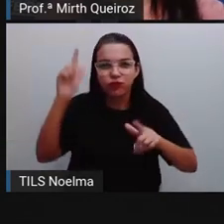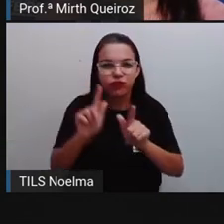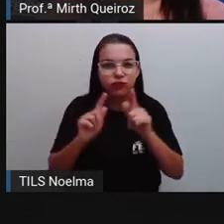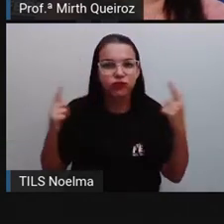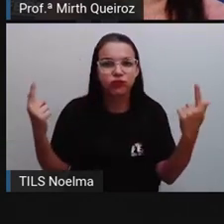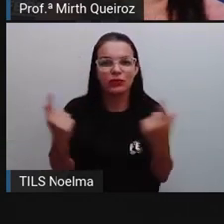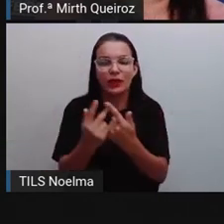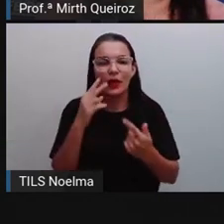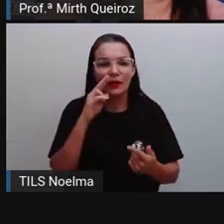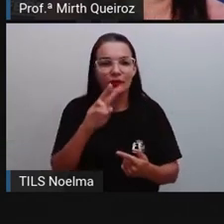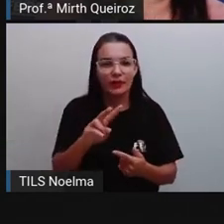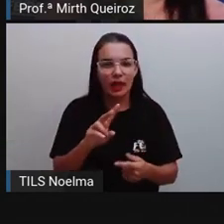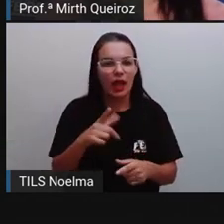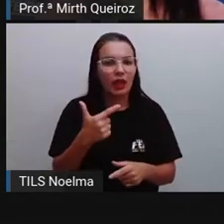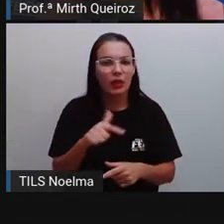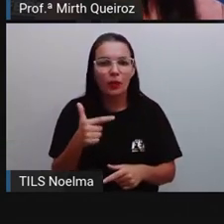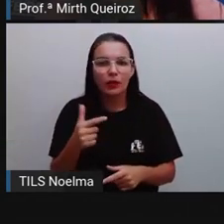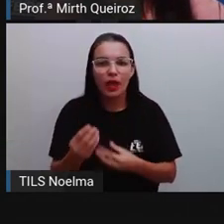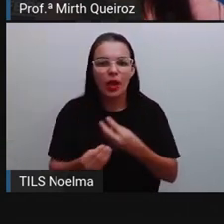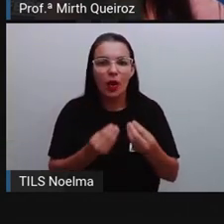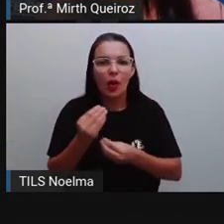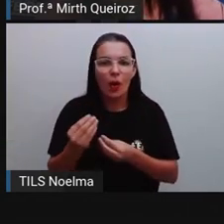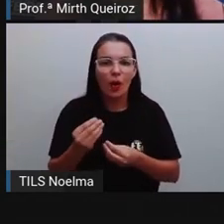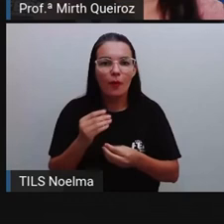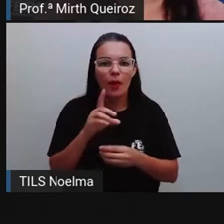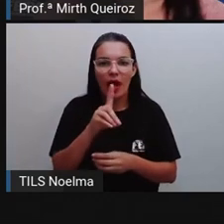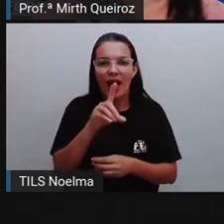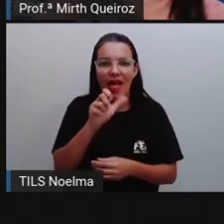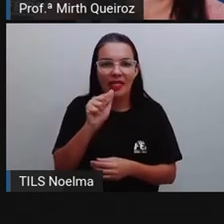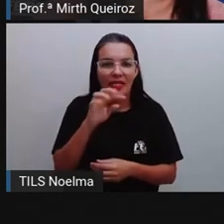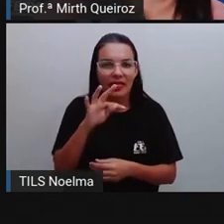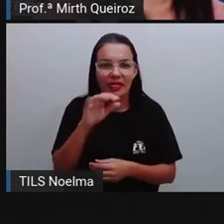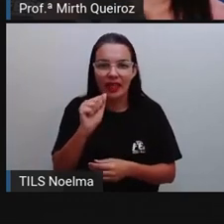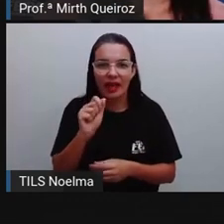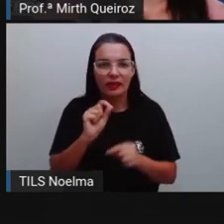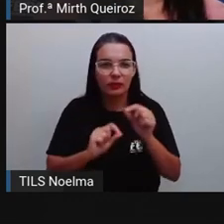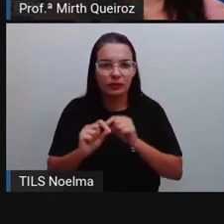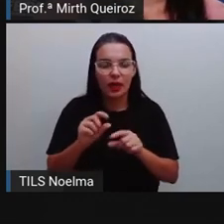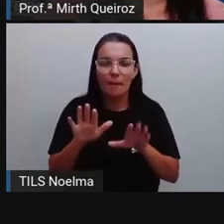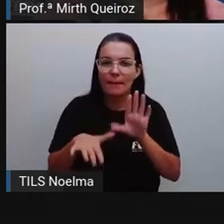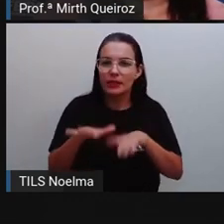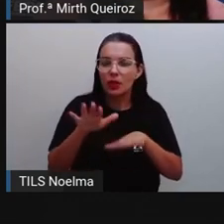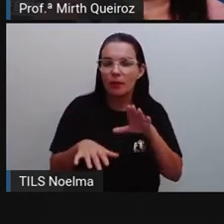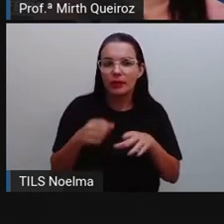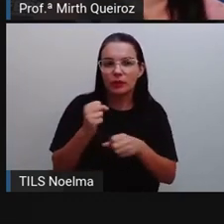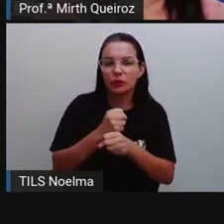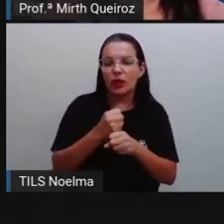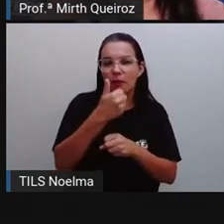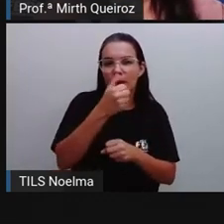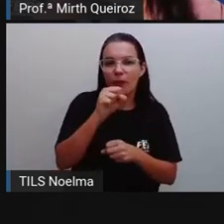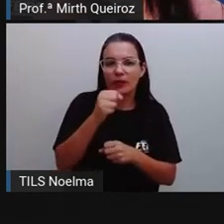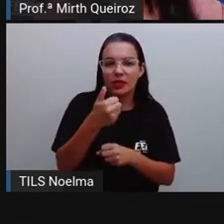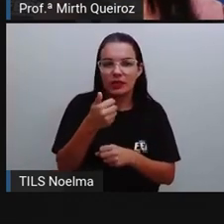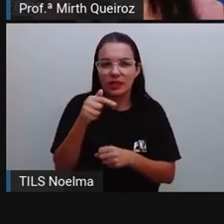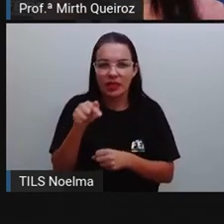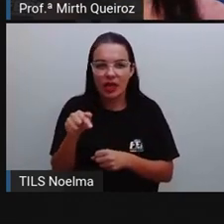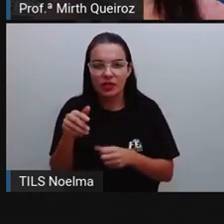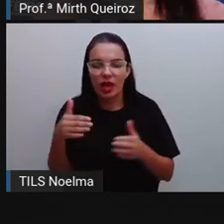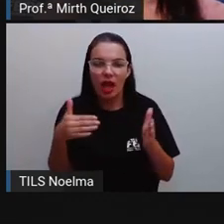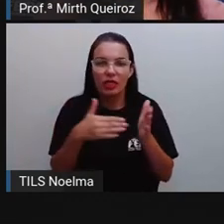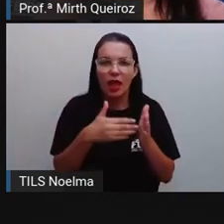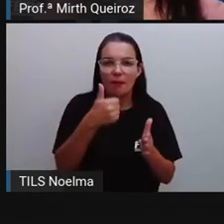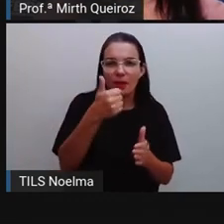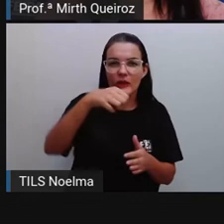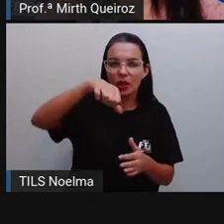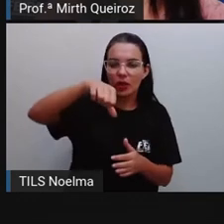como os demais meios de comunicação, visto que seu desenvolvimento compreendeu períodos entre os anos de 1817 e